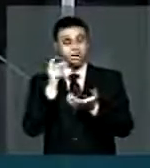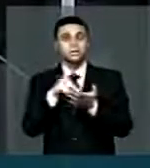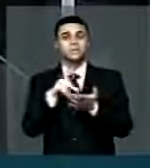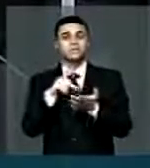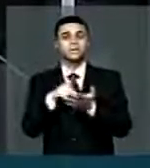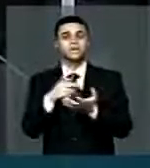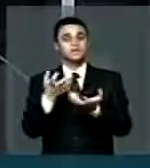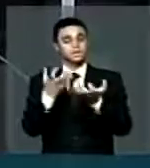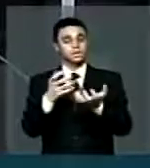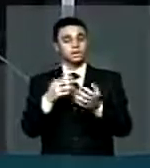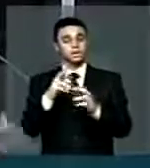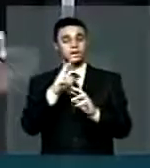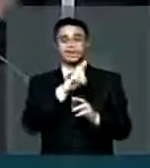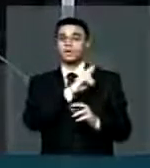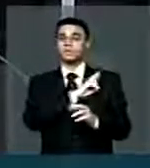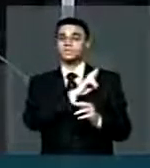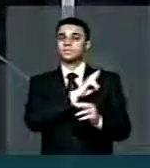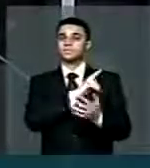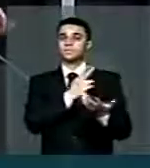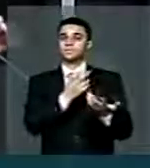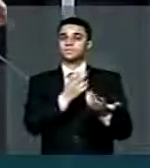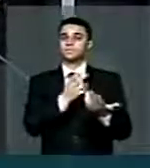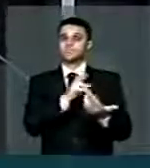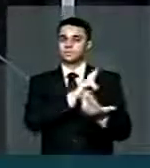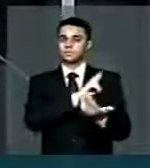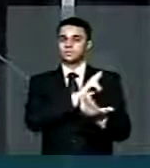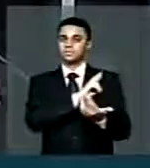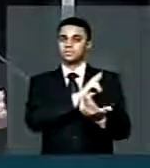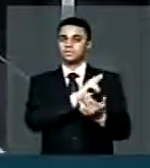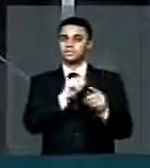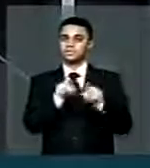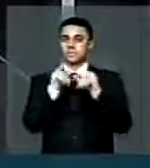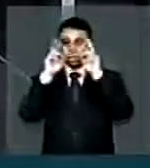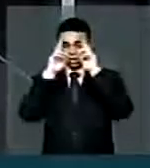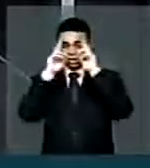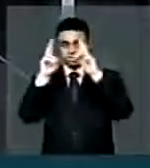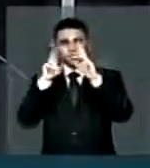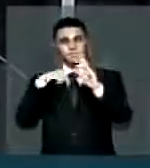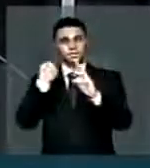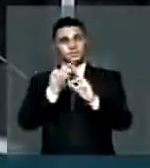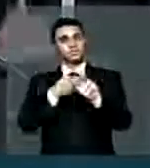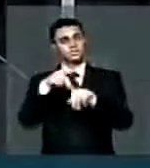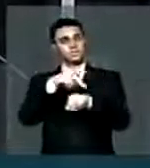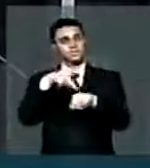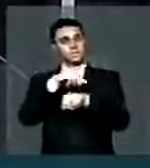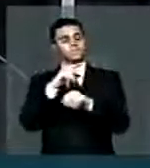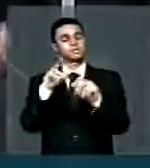com responsabilidade, com a responsabilidade e o respeito que o nosso país